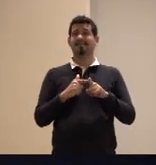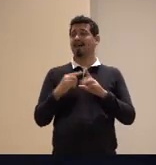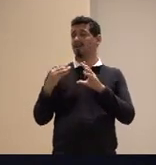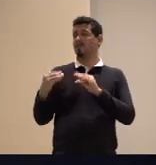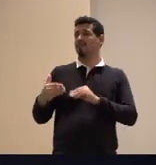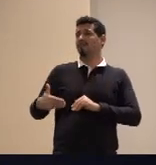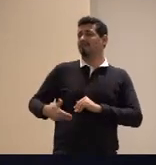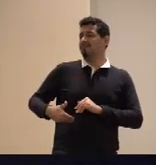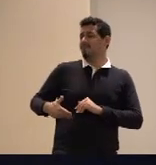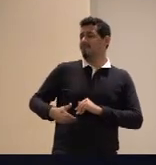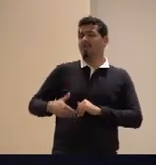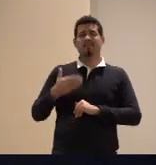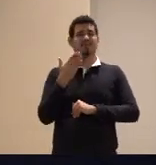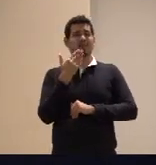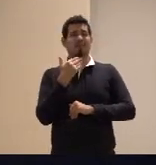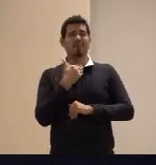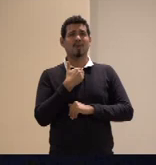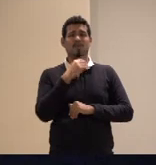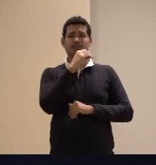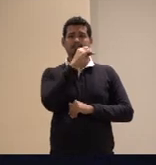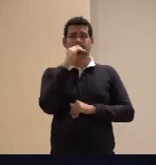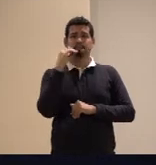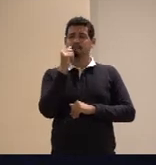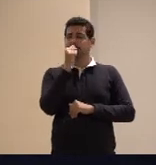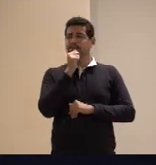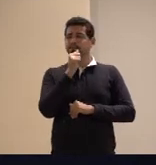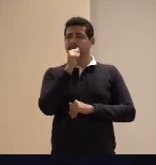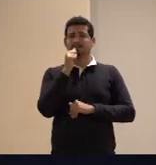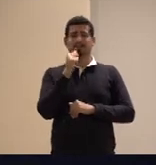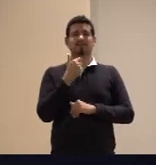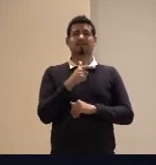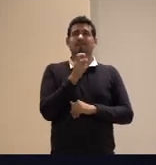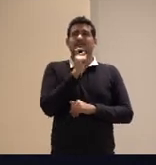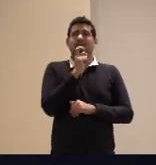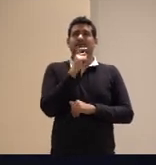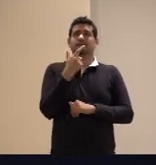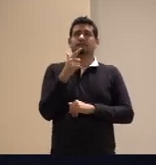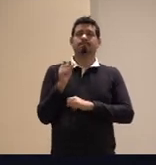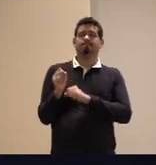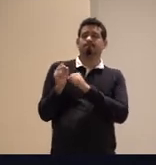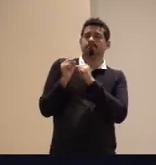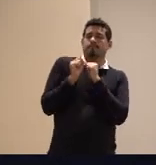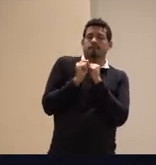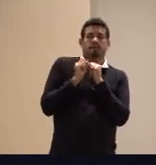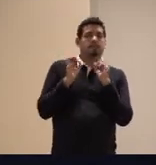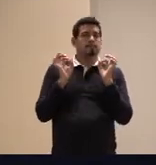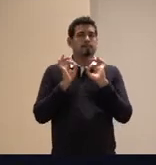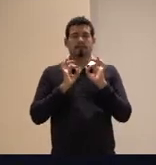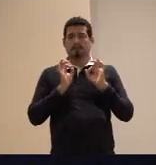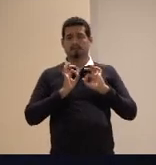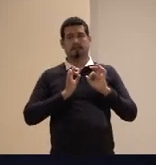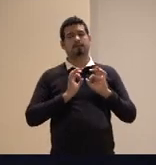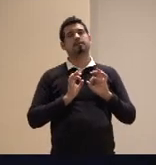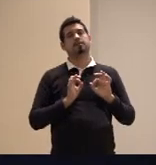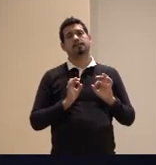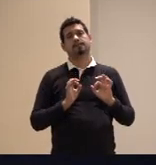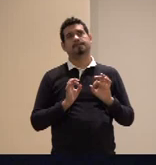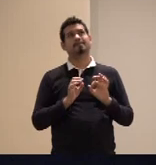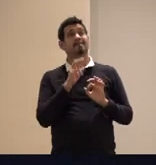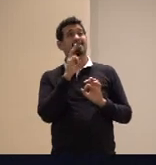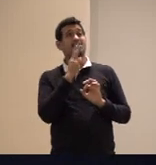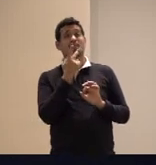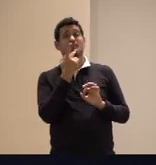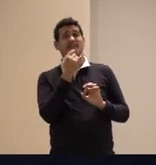não conseguiu comer nada, se passou frio porque não tinha uma cobertinha para dormir, né? Viu o